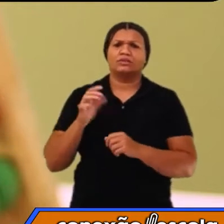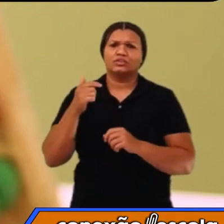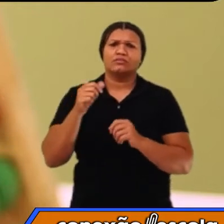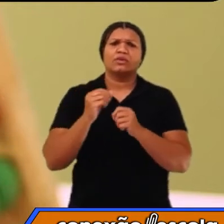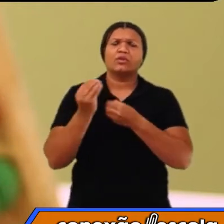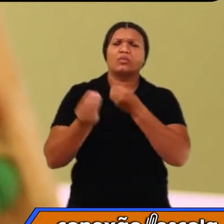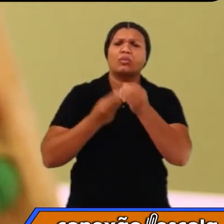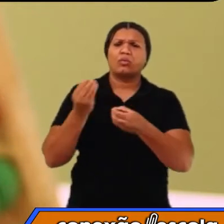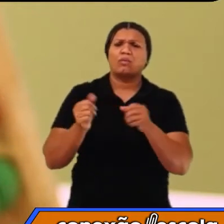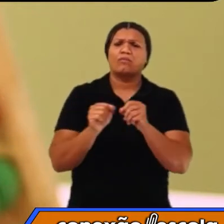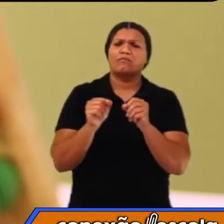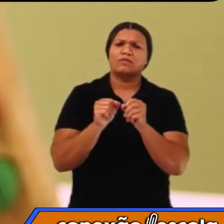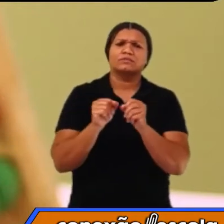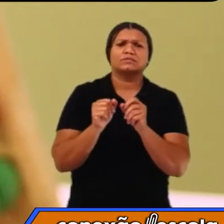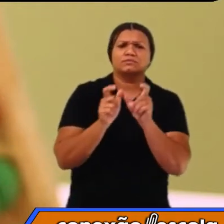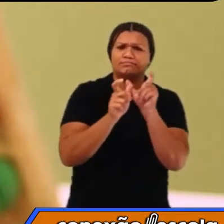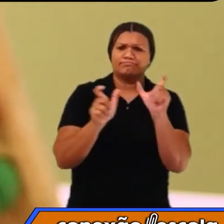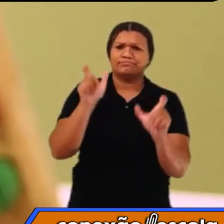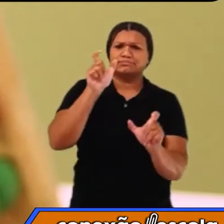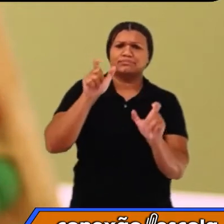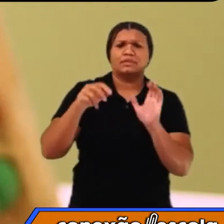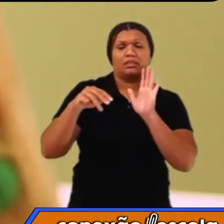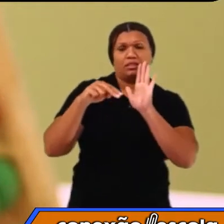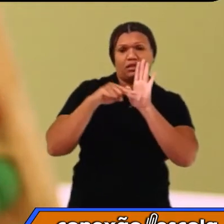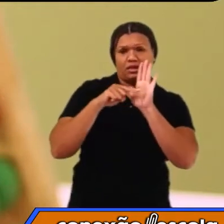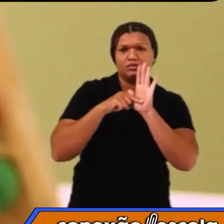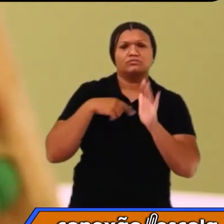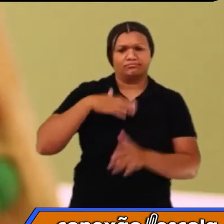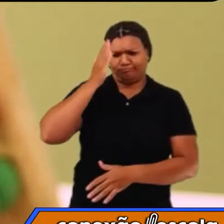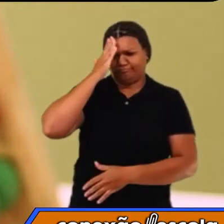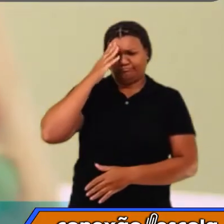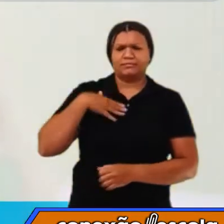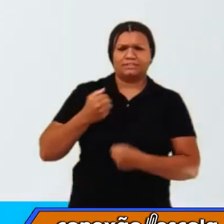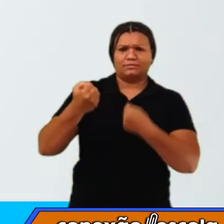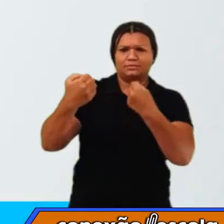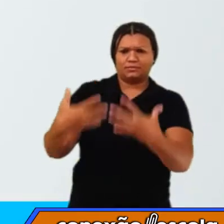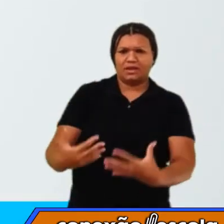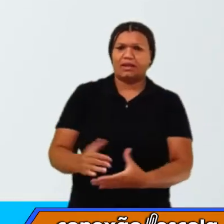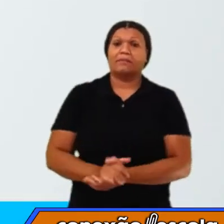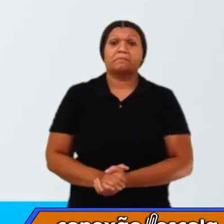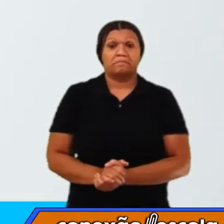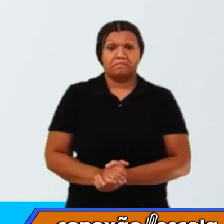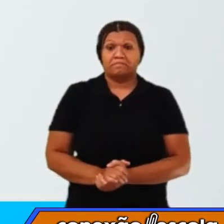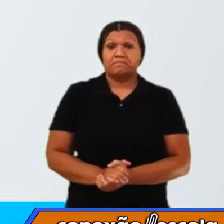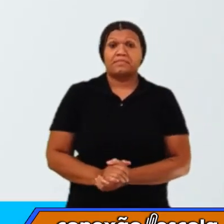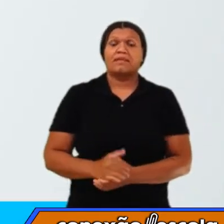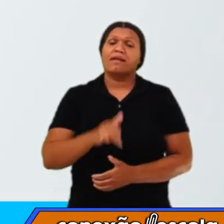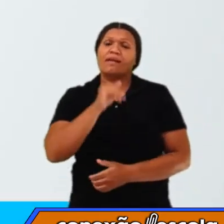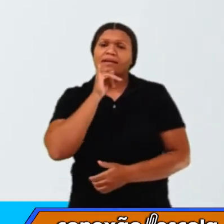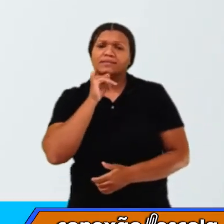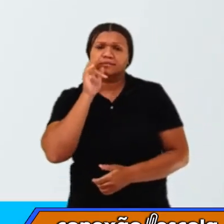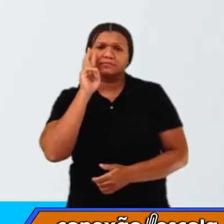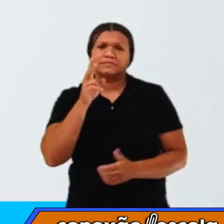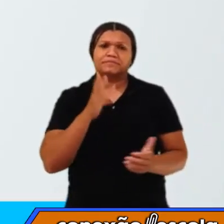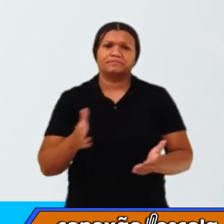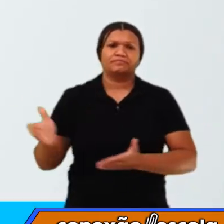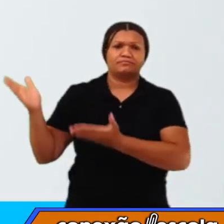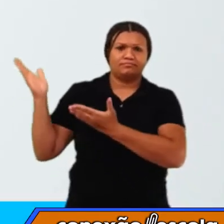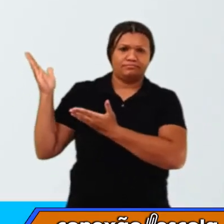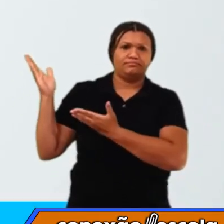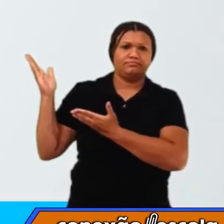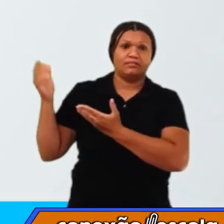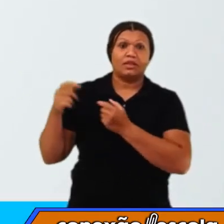aí eu sei meu neto vou te explicar mas o exemplo aí expoente 2 negativo inverte a